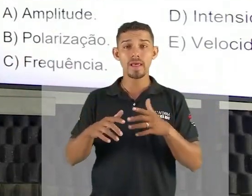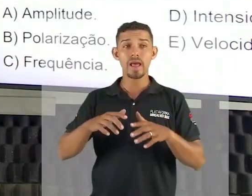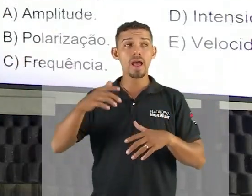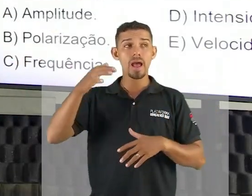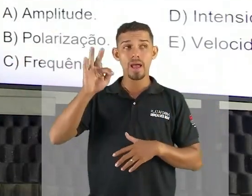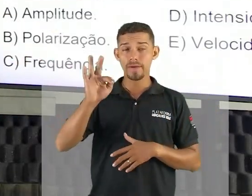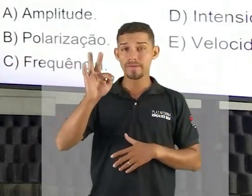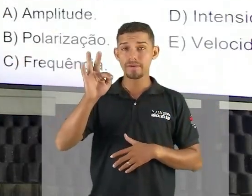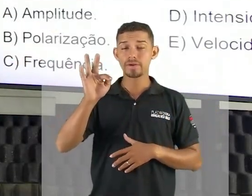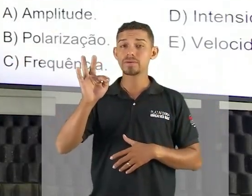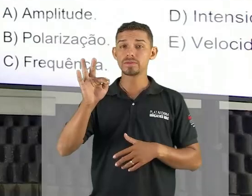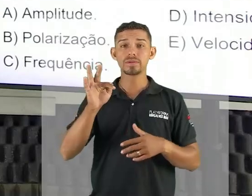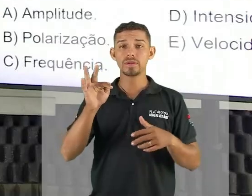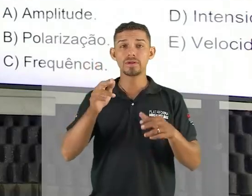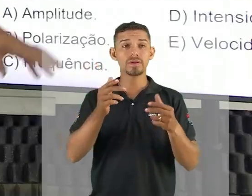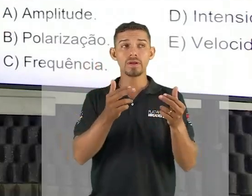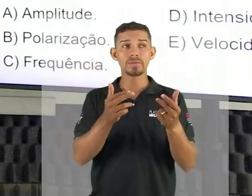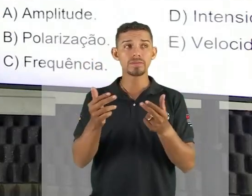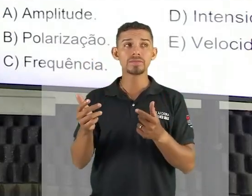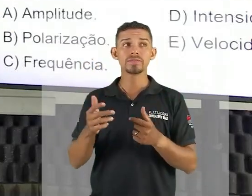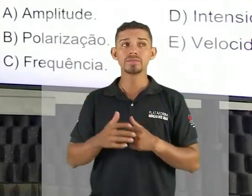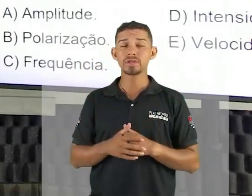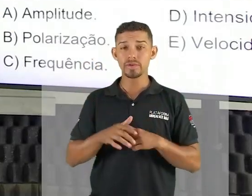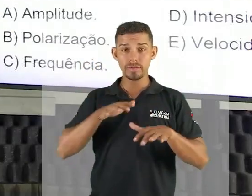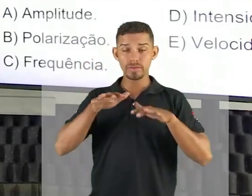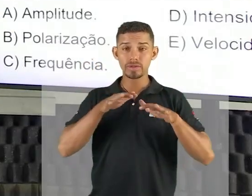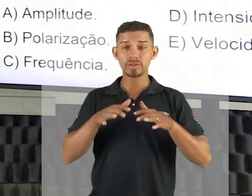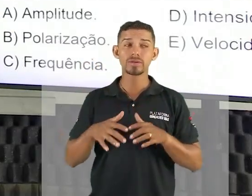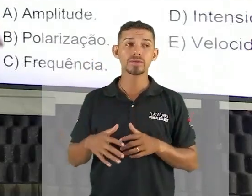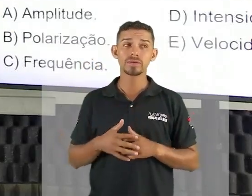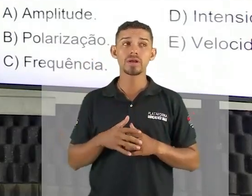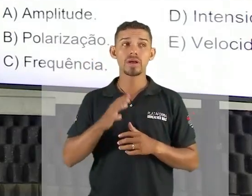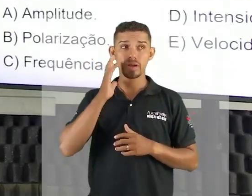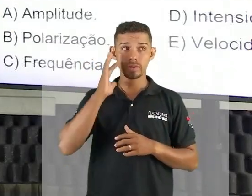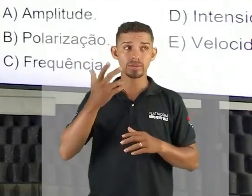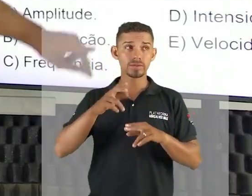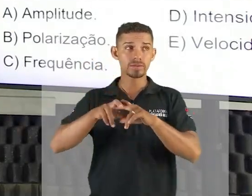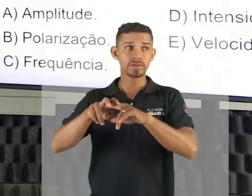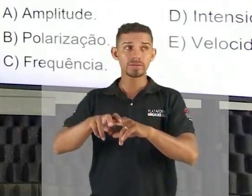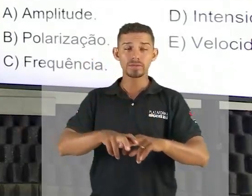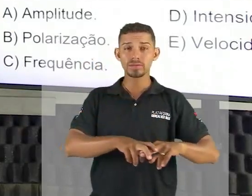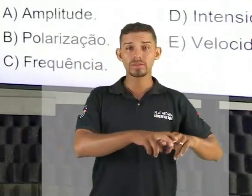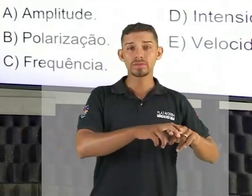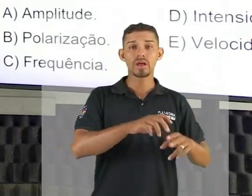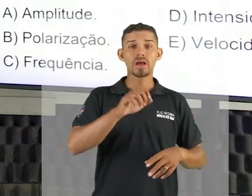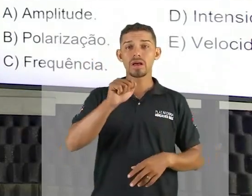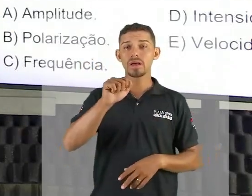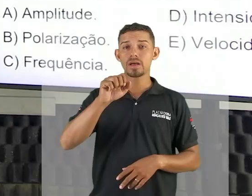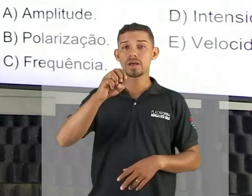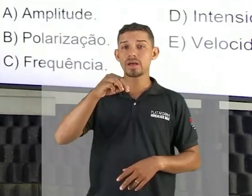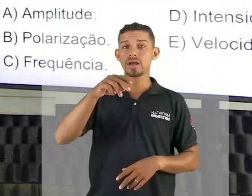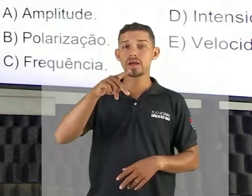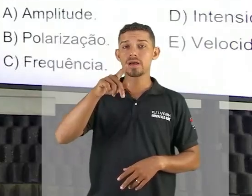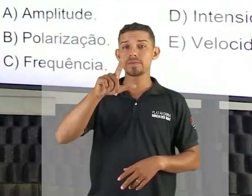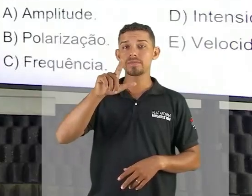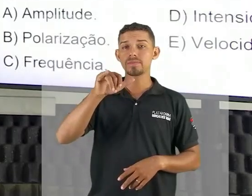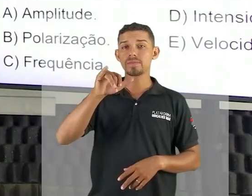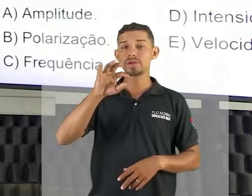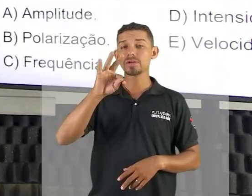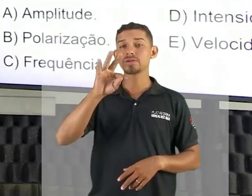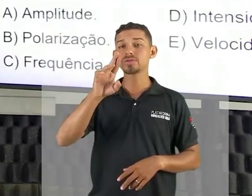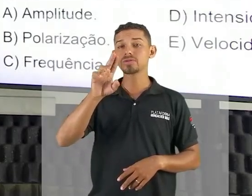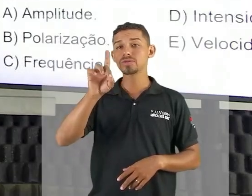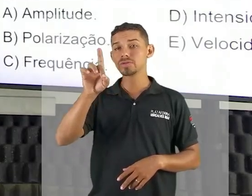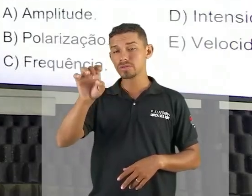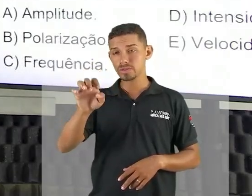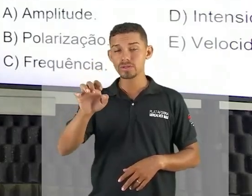empurrando é a mesma frequência de vibração dela isso faz aumentar a amplitude ou seja vai cada vez mais